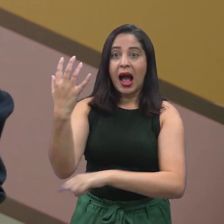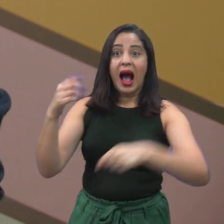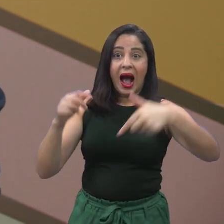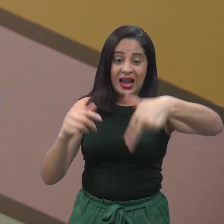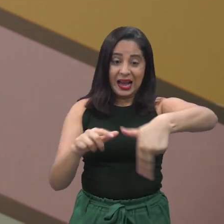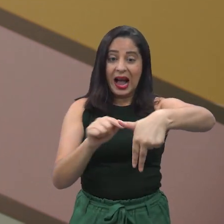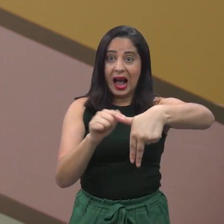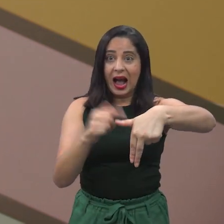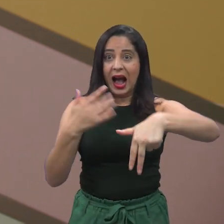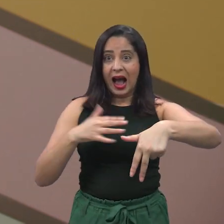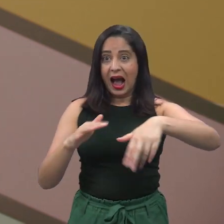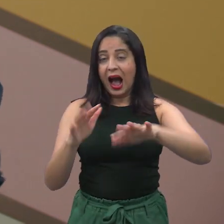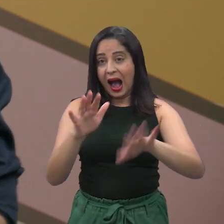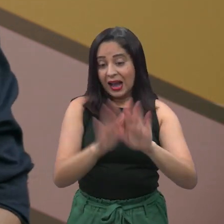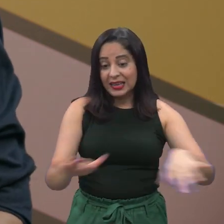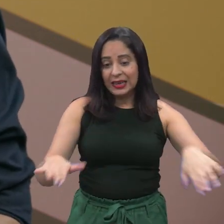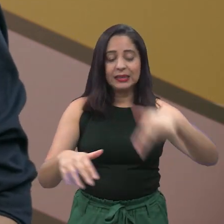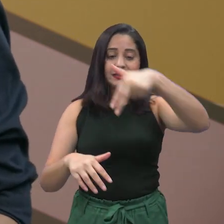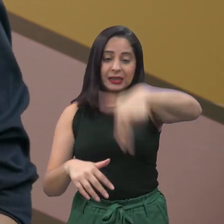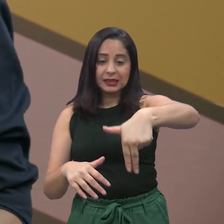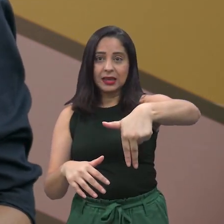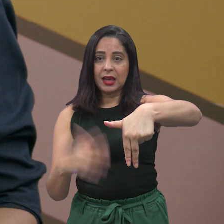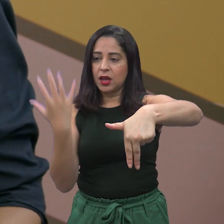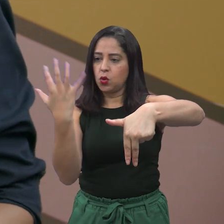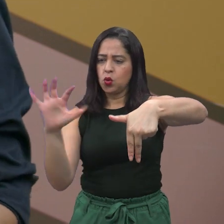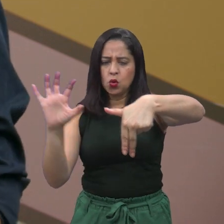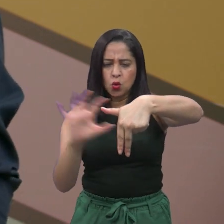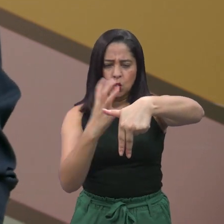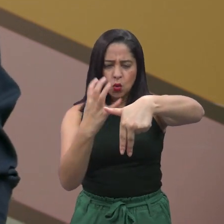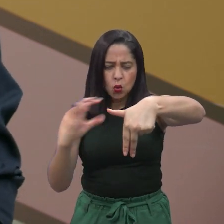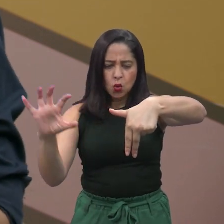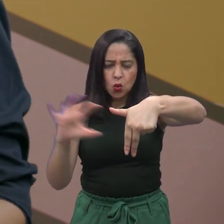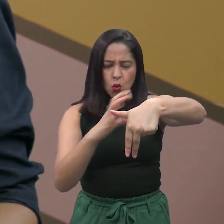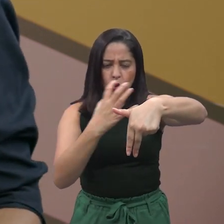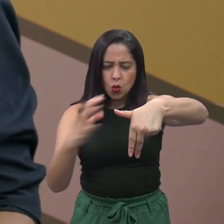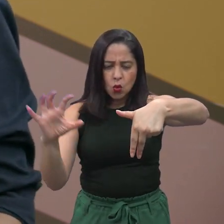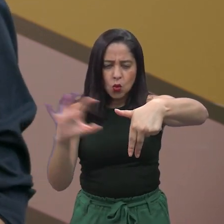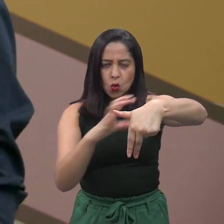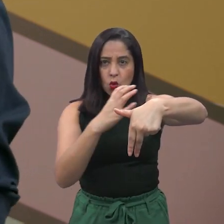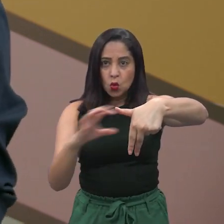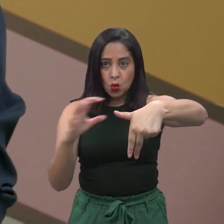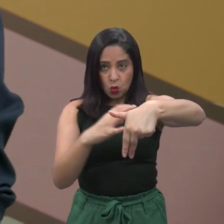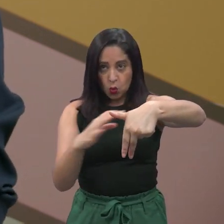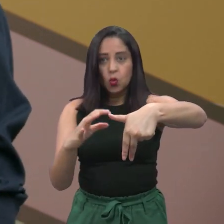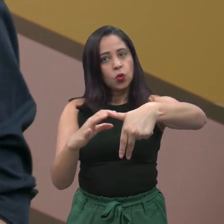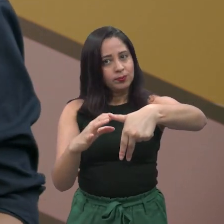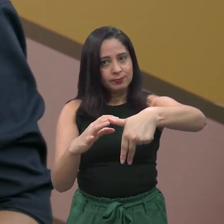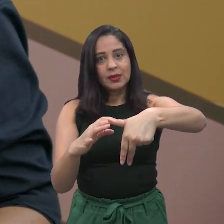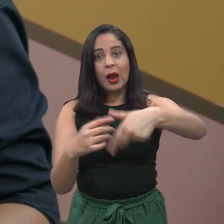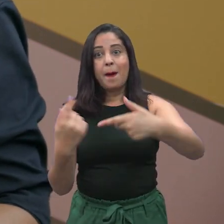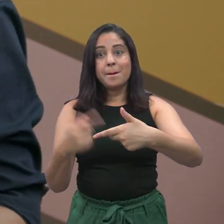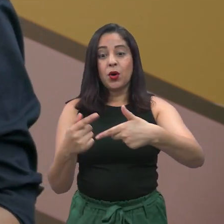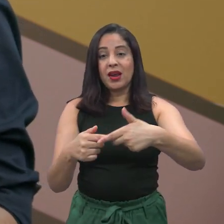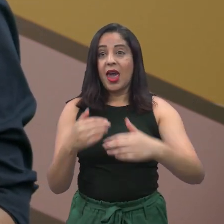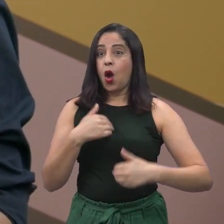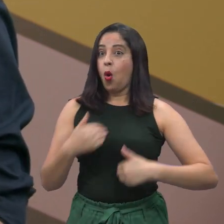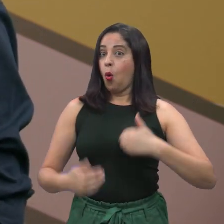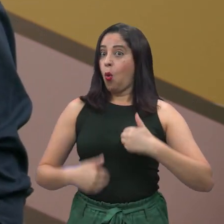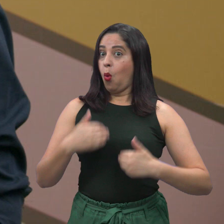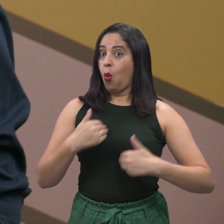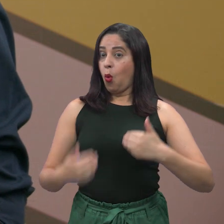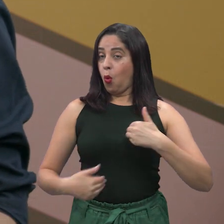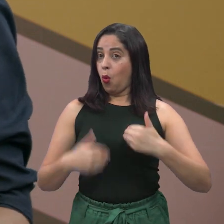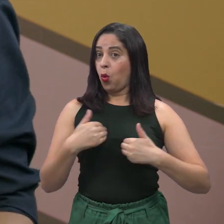não segura tanta temperatura quanto de um adulto, e é aquela história da friagem, isso pode realmente sobrecarregar, porque o corpo tem que mandar energia para se